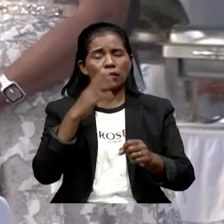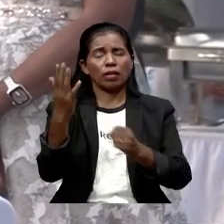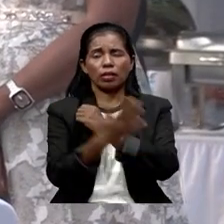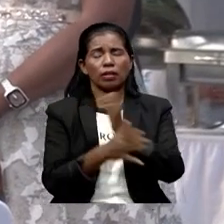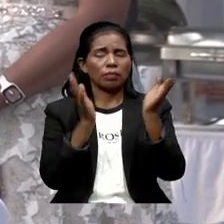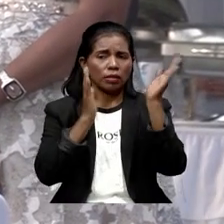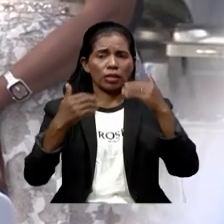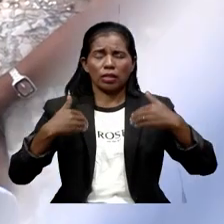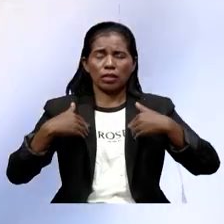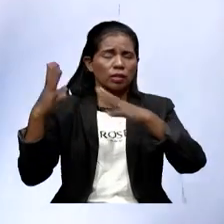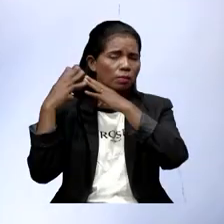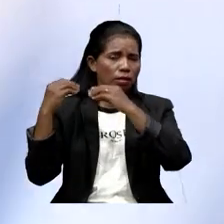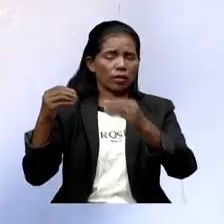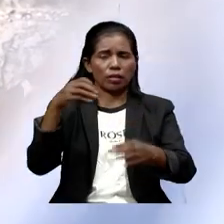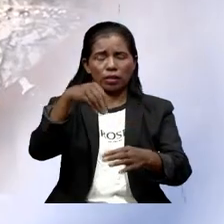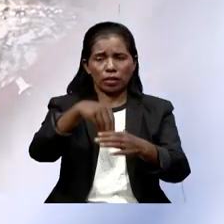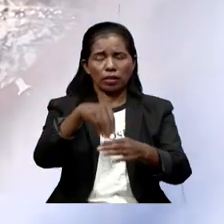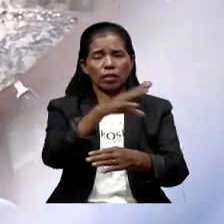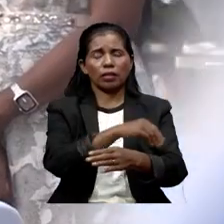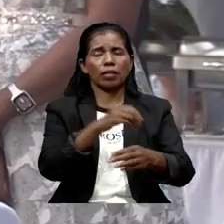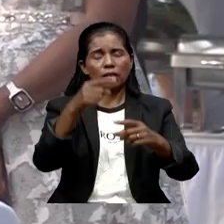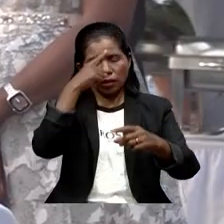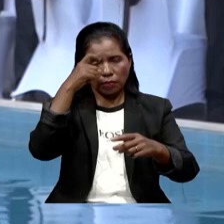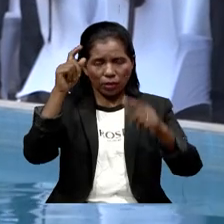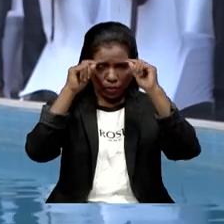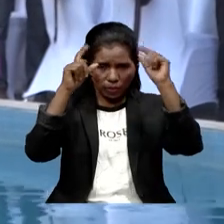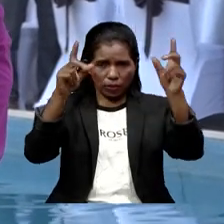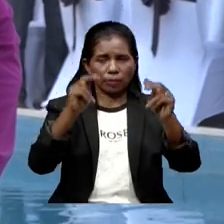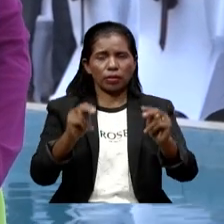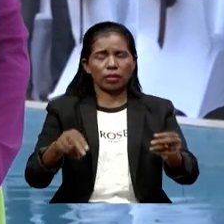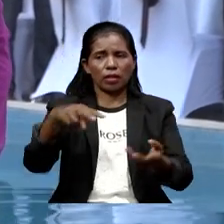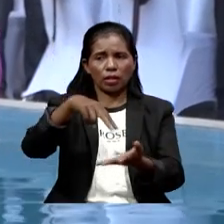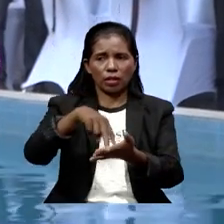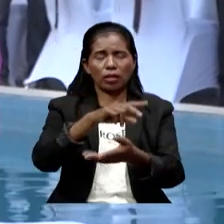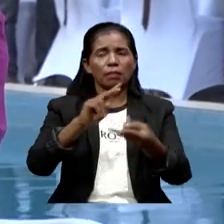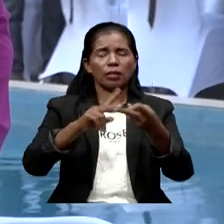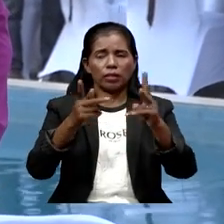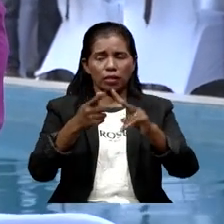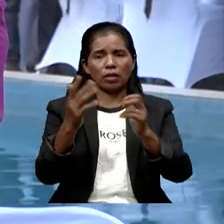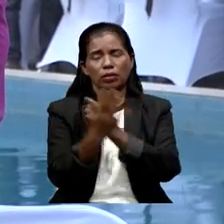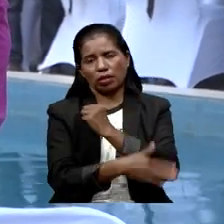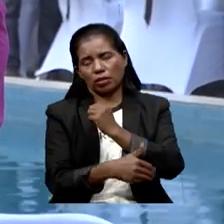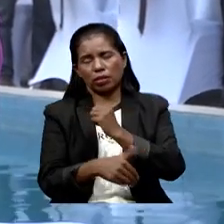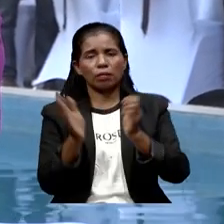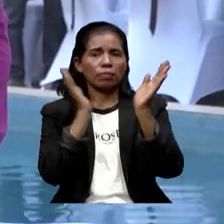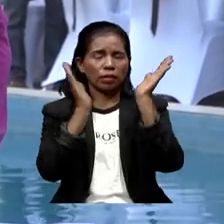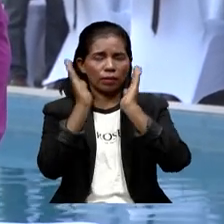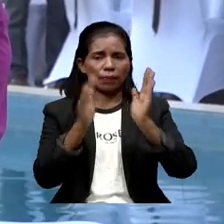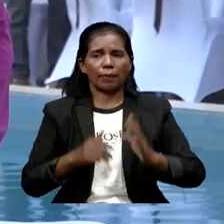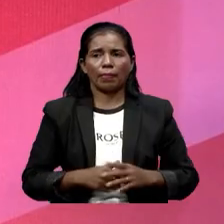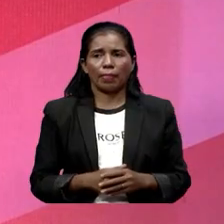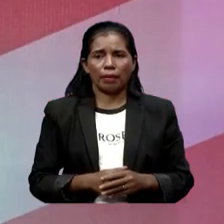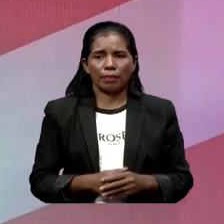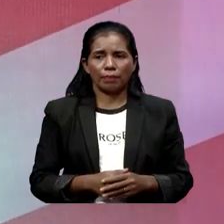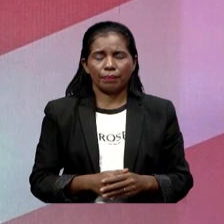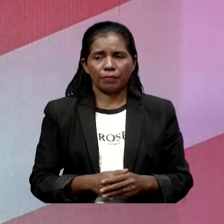Malásia e experiência ne beclia ne setor agrícola tamane Timor Leste precisa estabelecer parceria com na São Malásia. Malaysia's